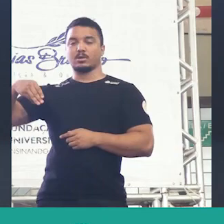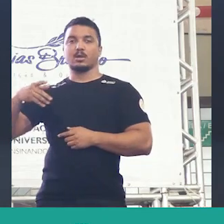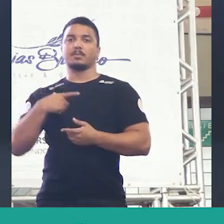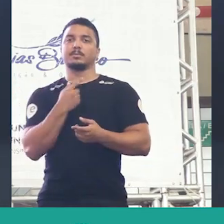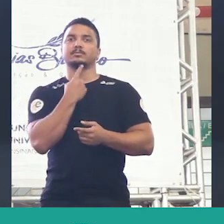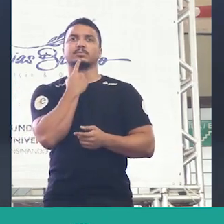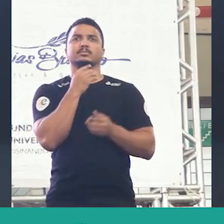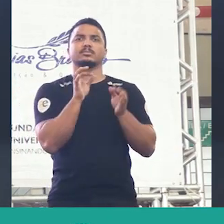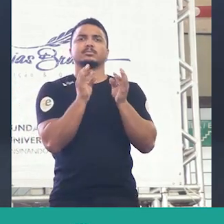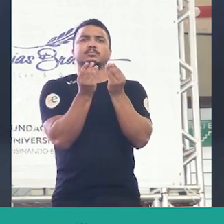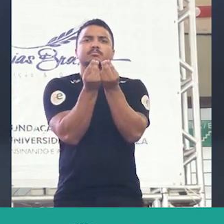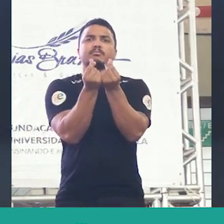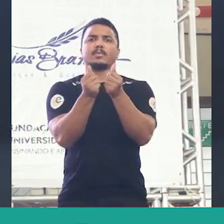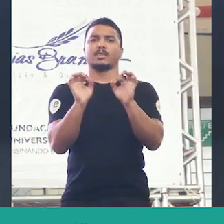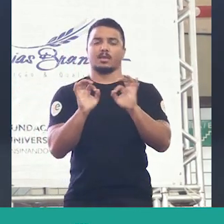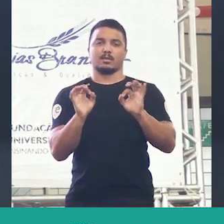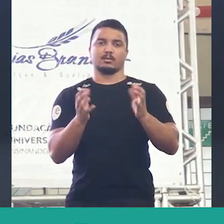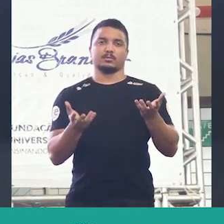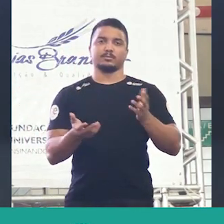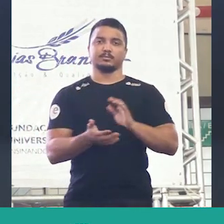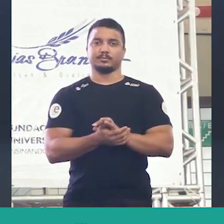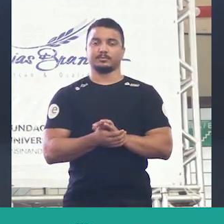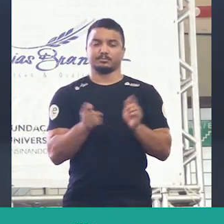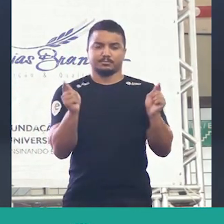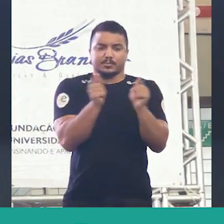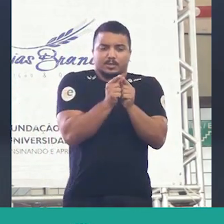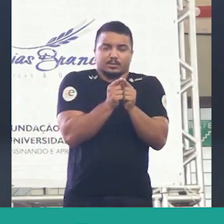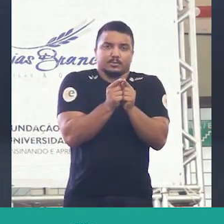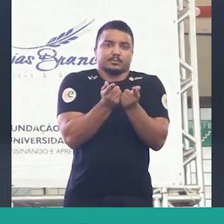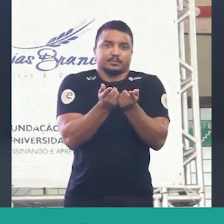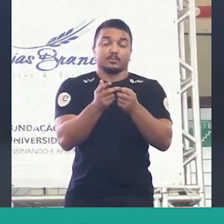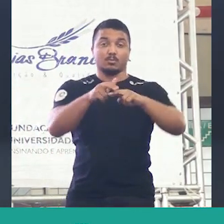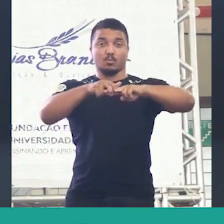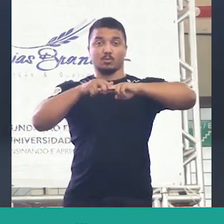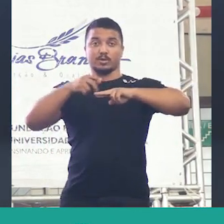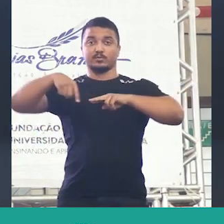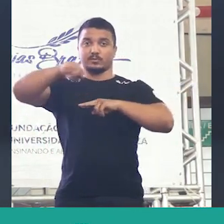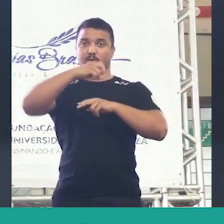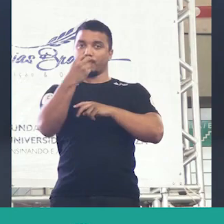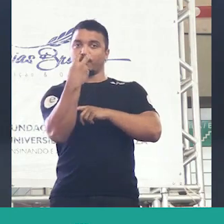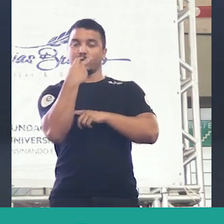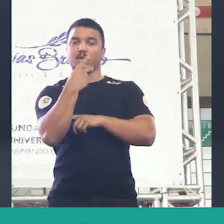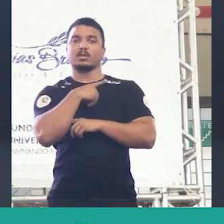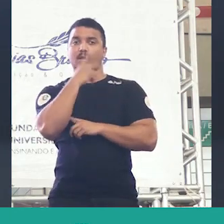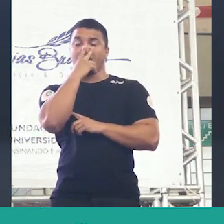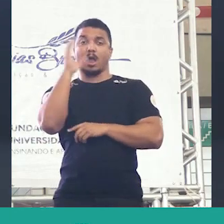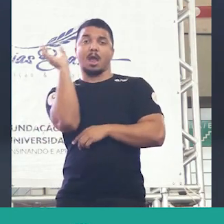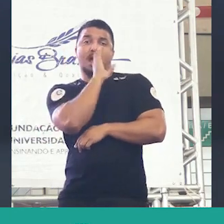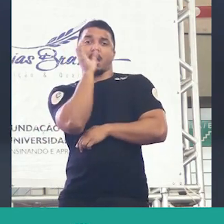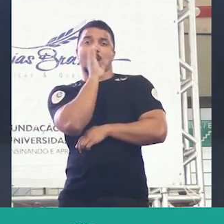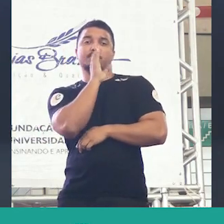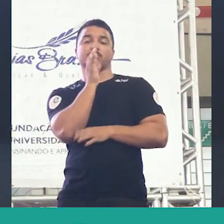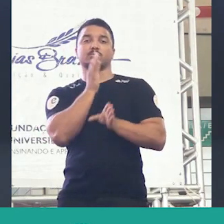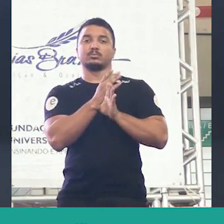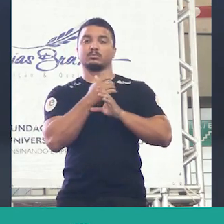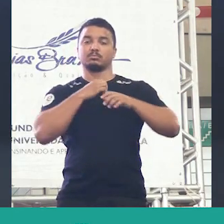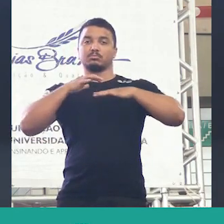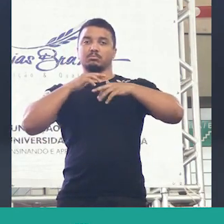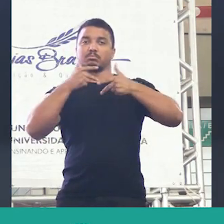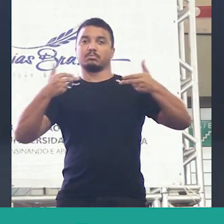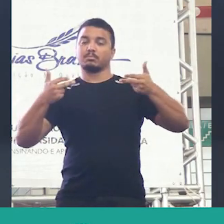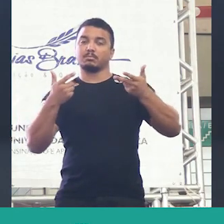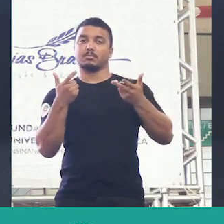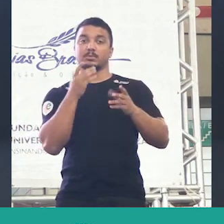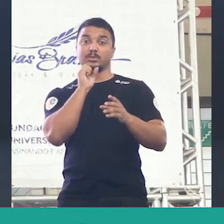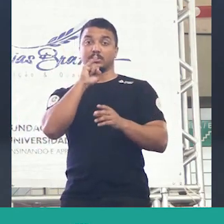quilômetros, é praticamente infinitamente menor. Então, por isso que vocês me veem instantaneamente,